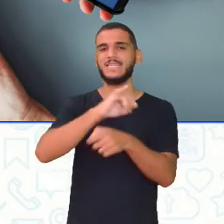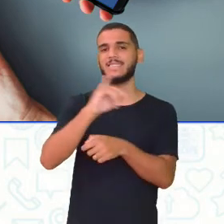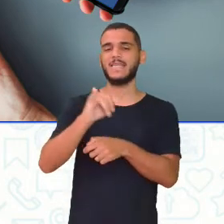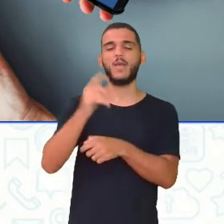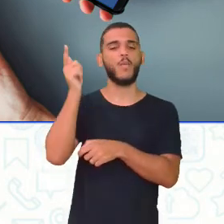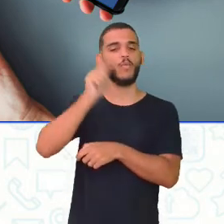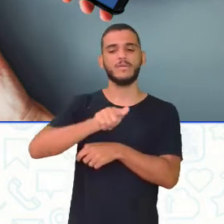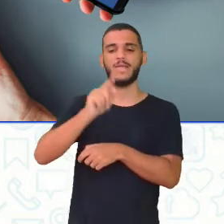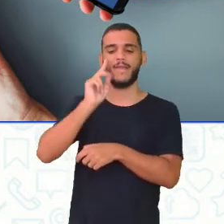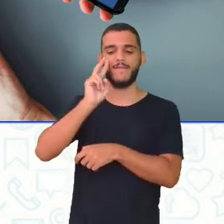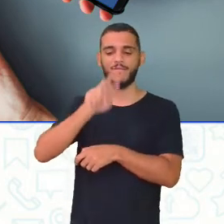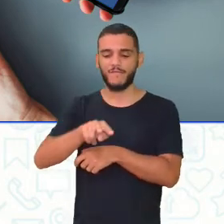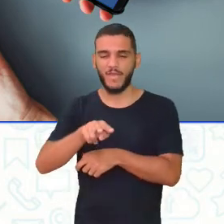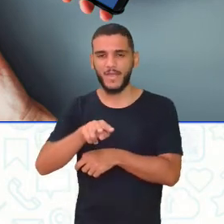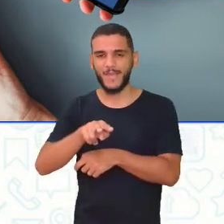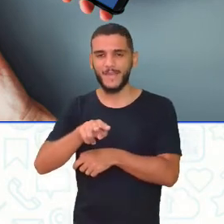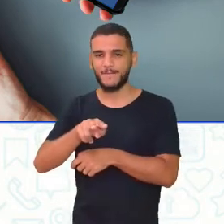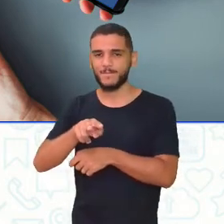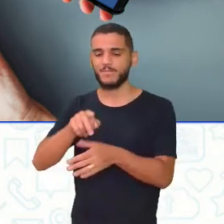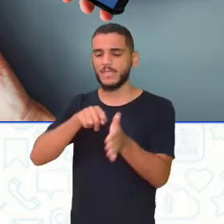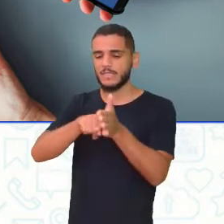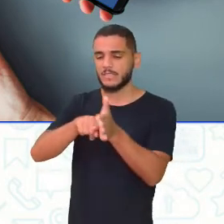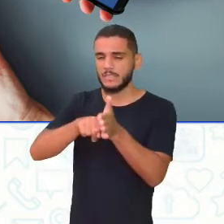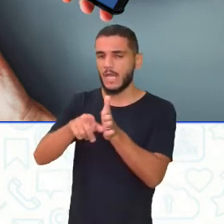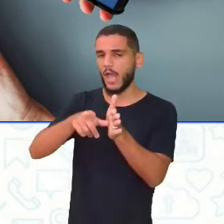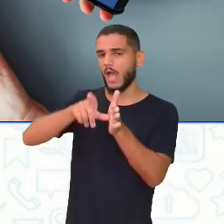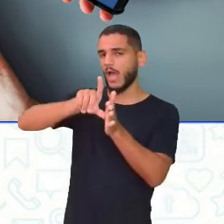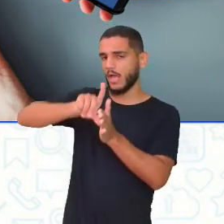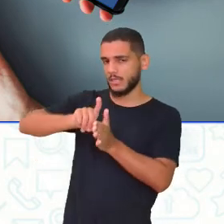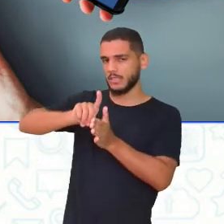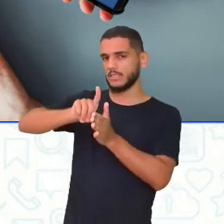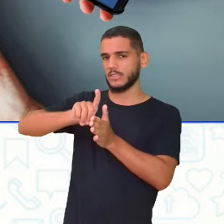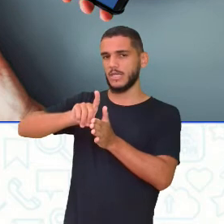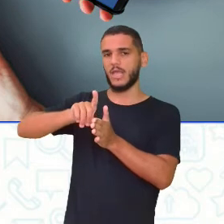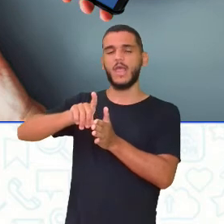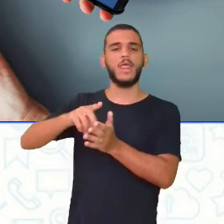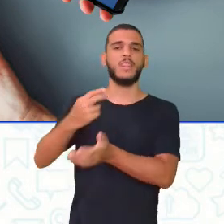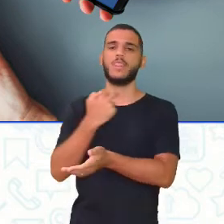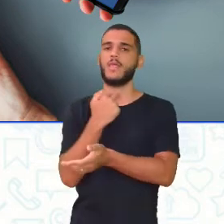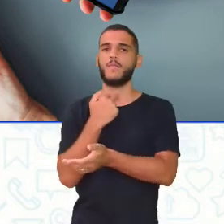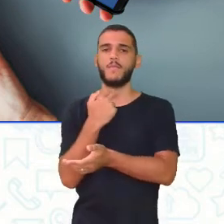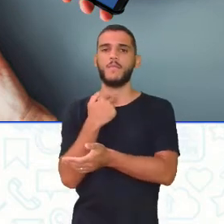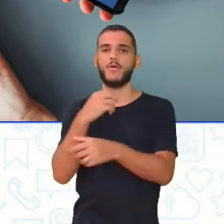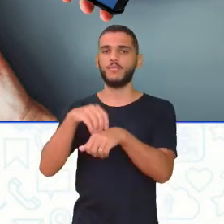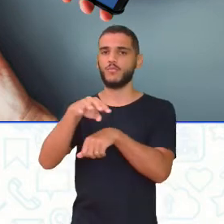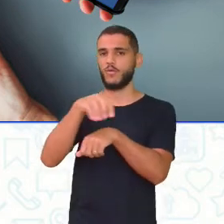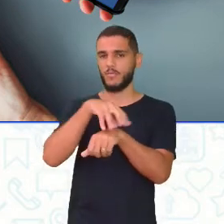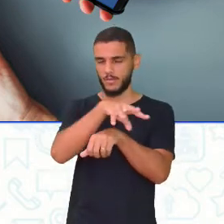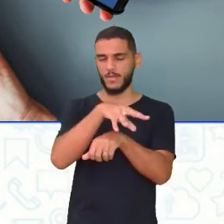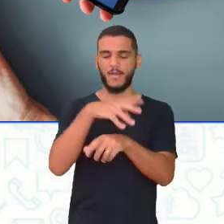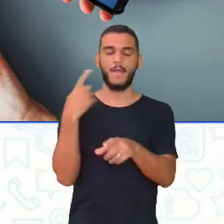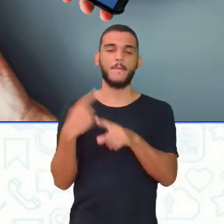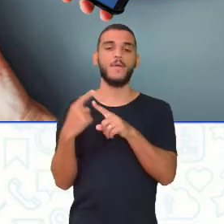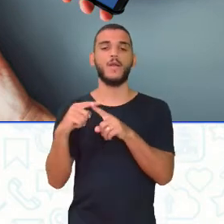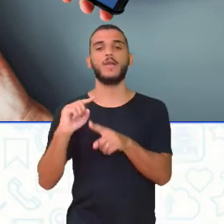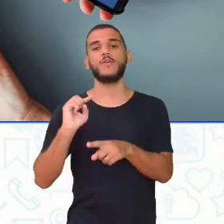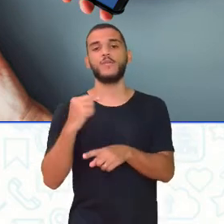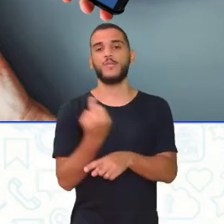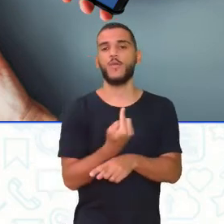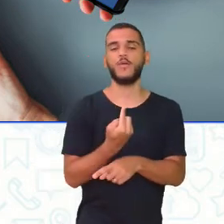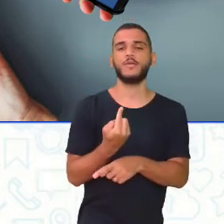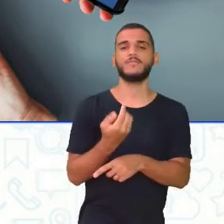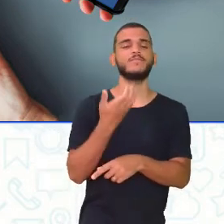os fatos ali, para ter certeza daquilo que está sendo compartilhado, não compartilha, tá? Até porque a gente não quer cair na fake news,